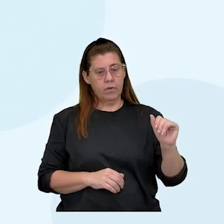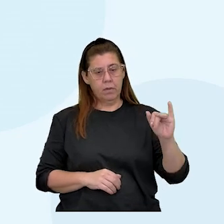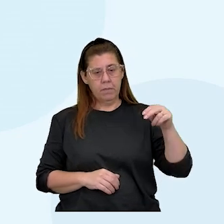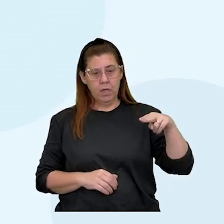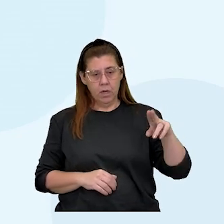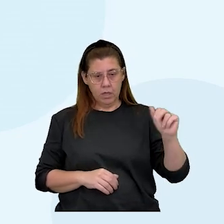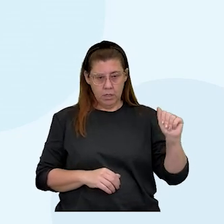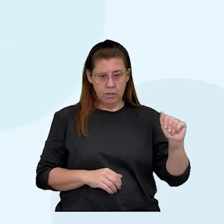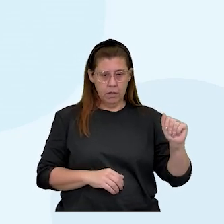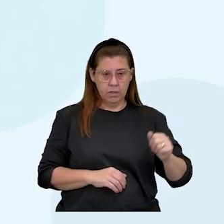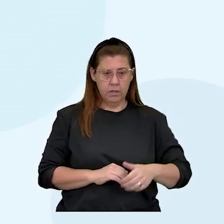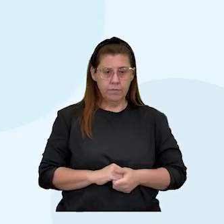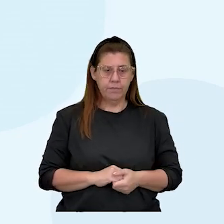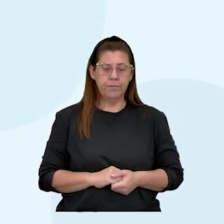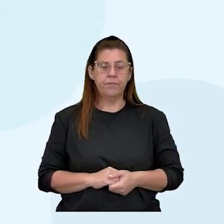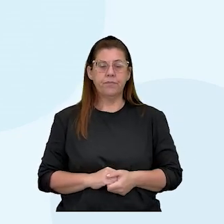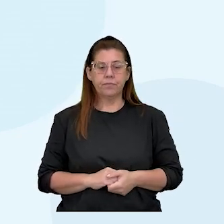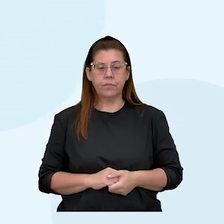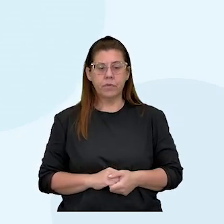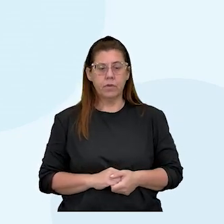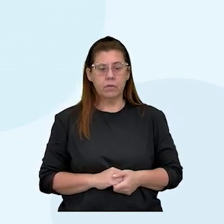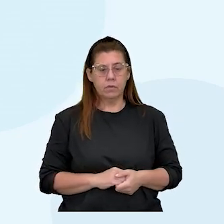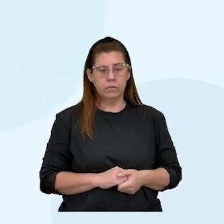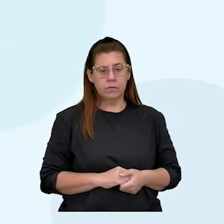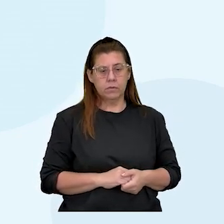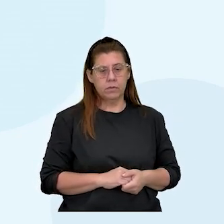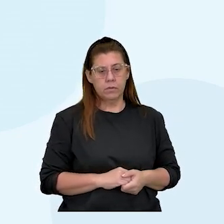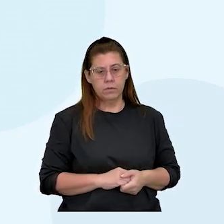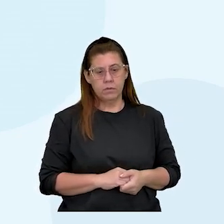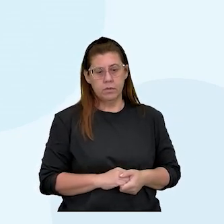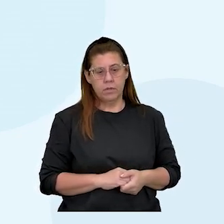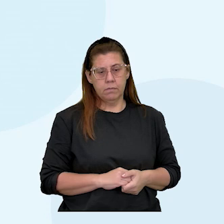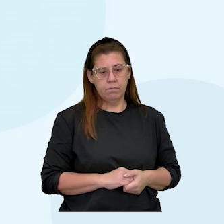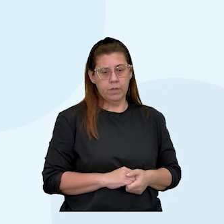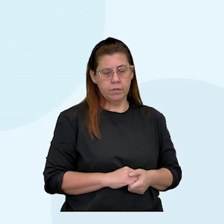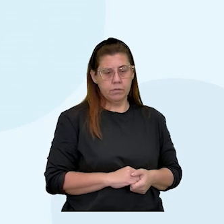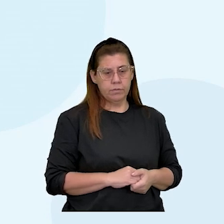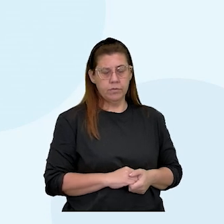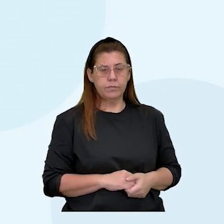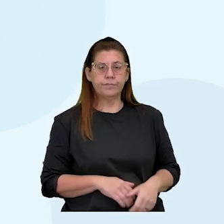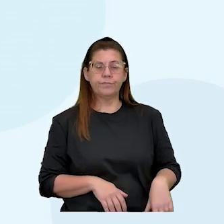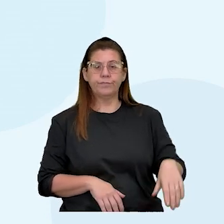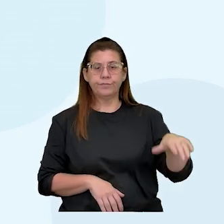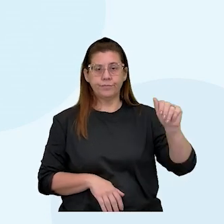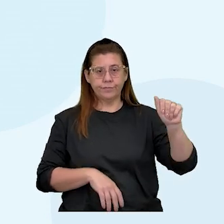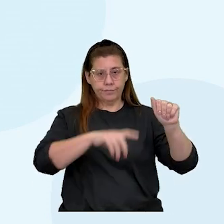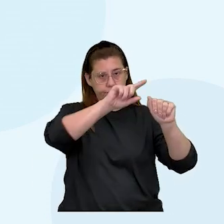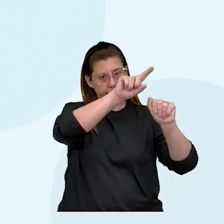Fabianas. Vou colocar Fabi. Aí eu coloco apóstrofo S para falar que é o dela. Fabi's